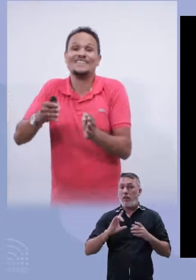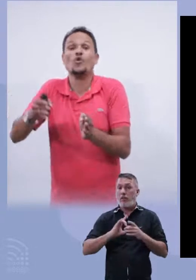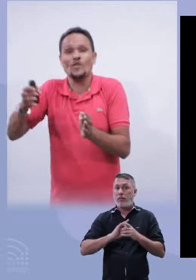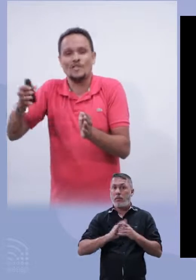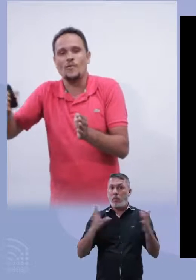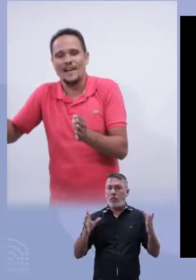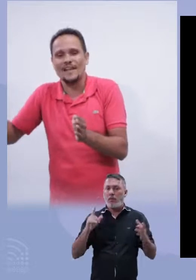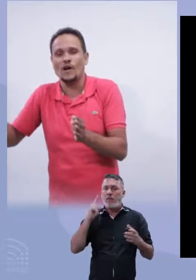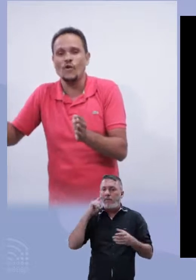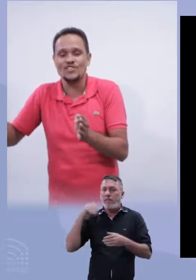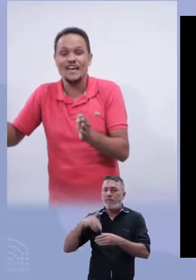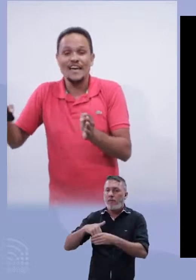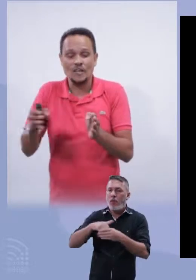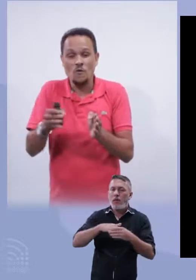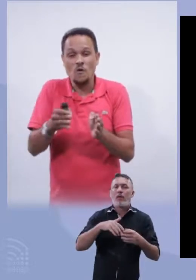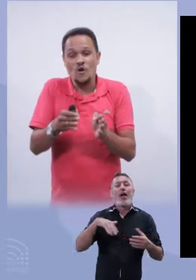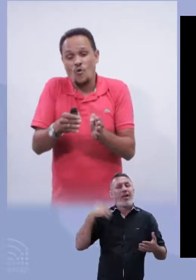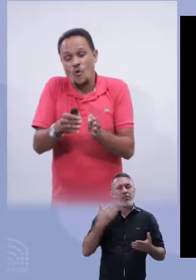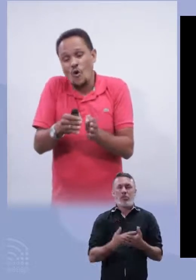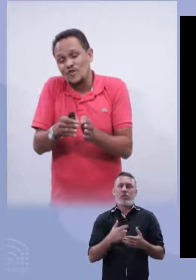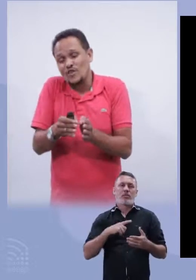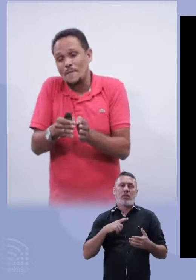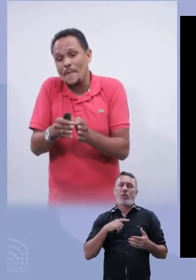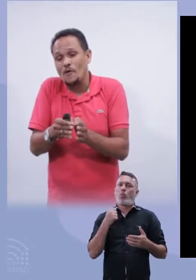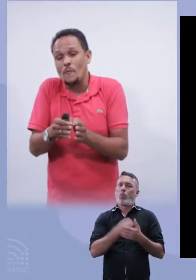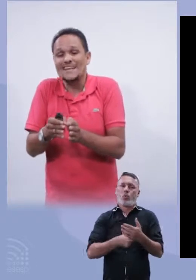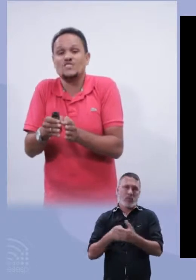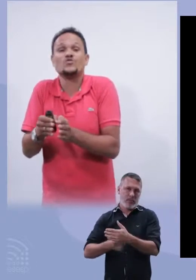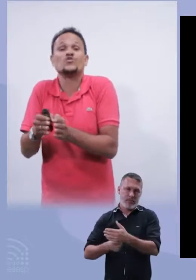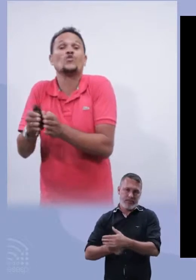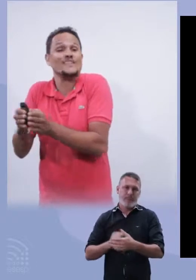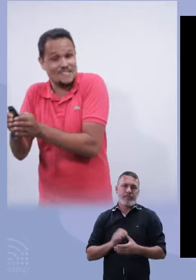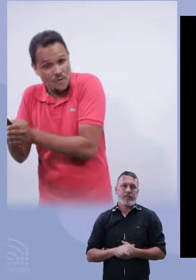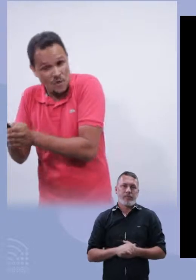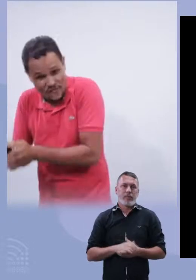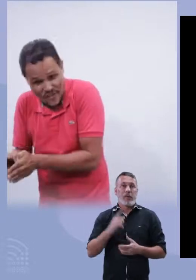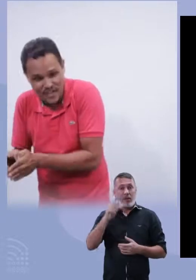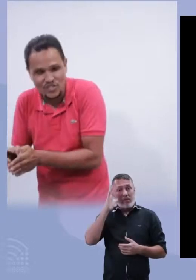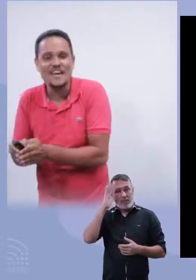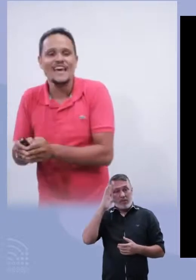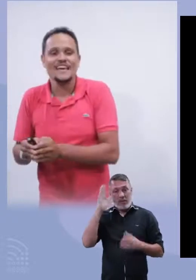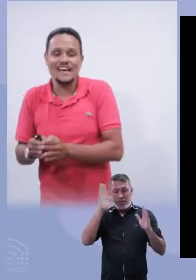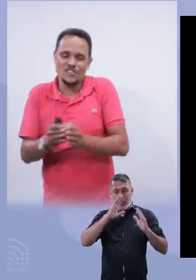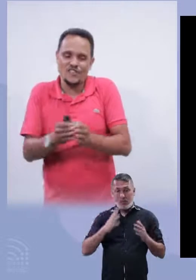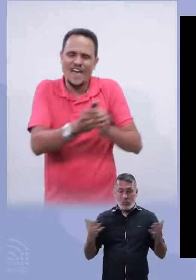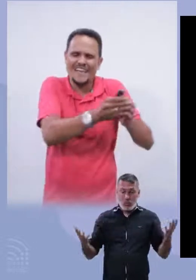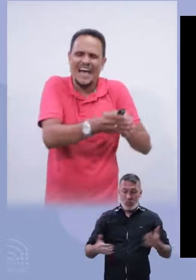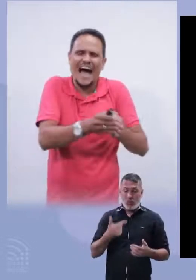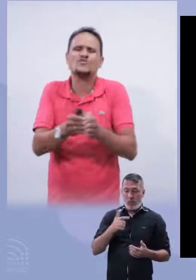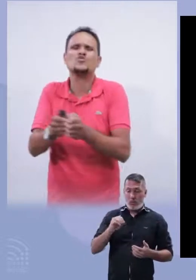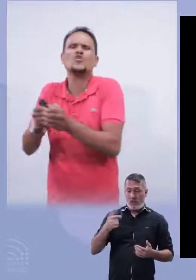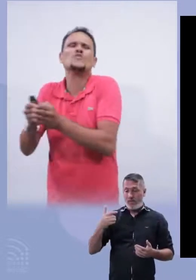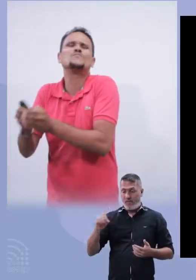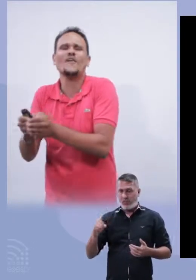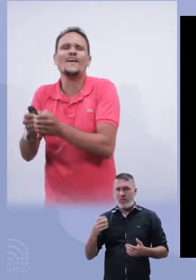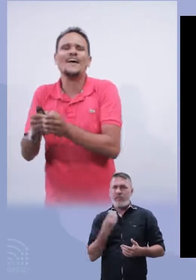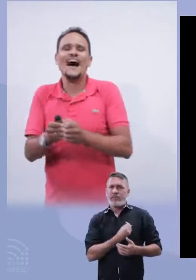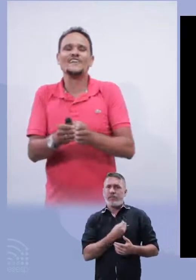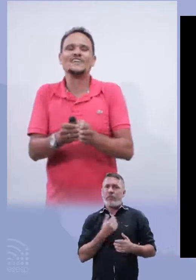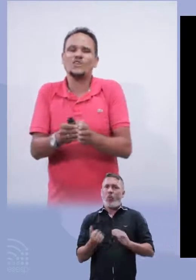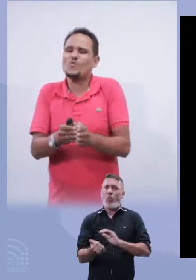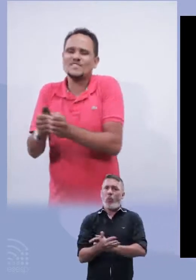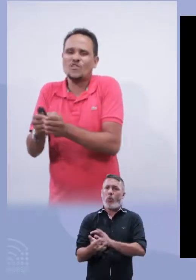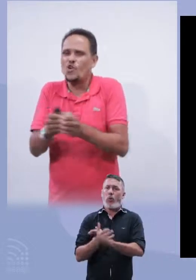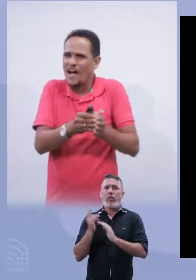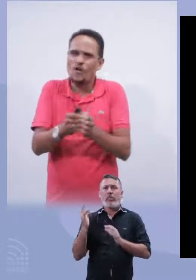gente luta por ela até hoje. Então, quando você pega um Brasil de 2020 e a gente vê ainda atos de corrupção,